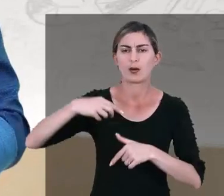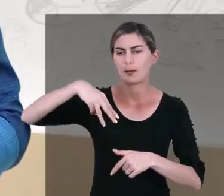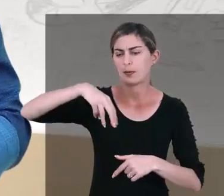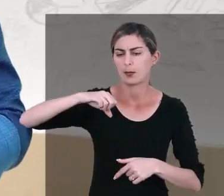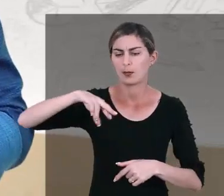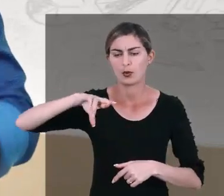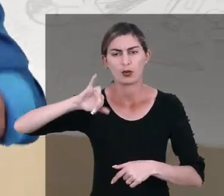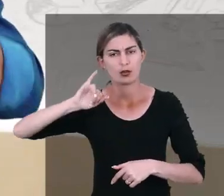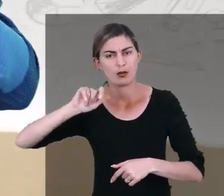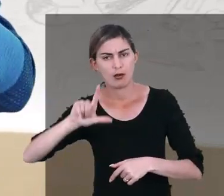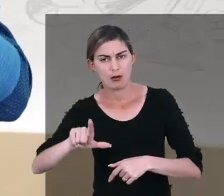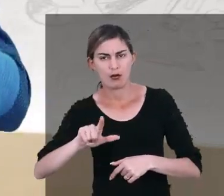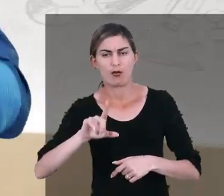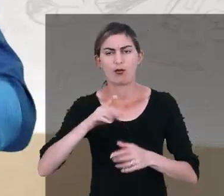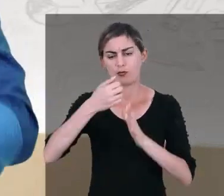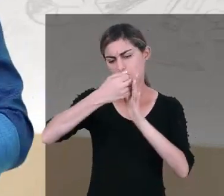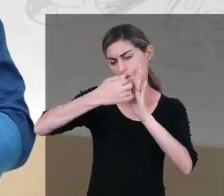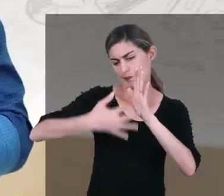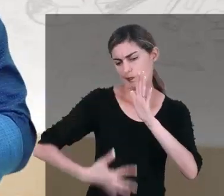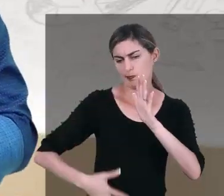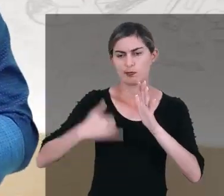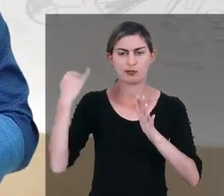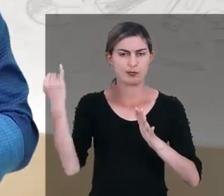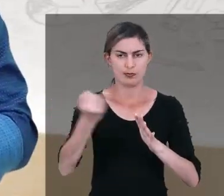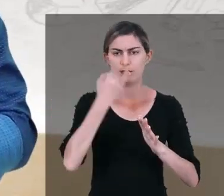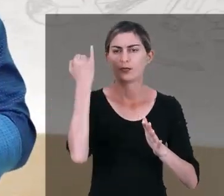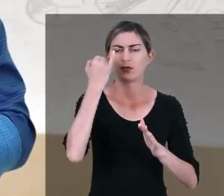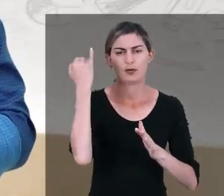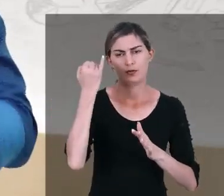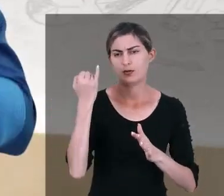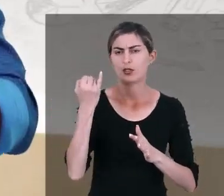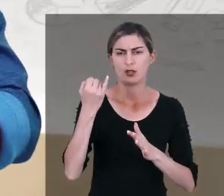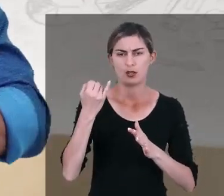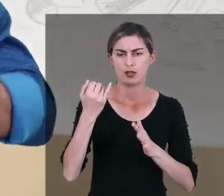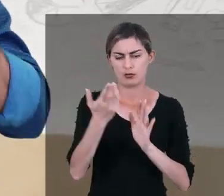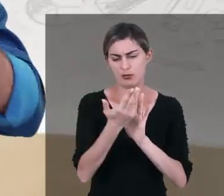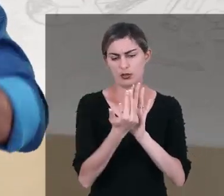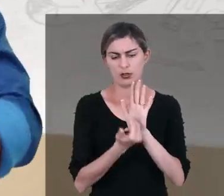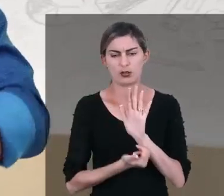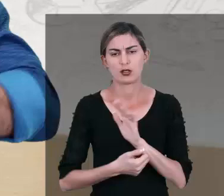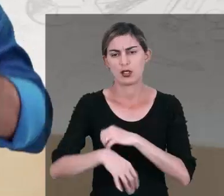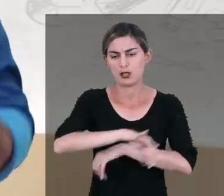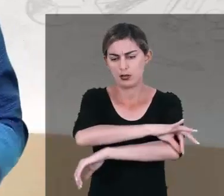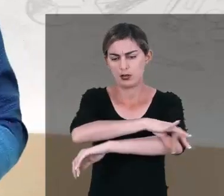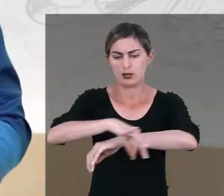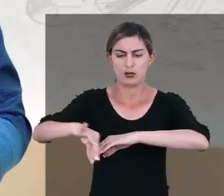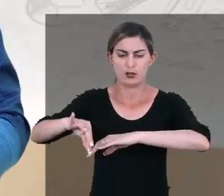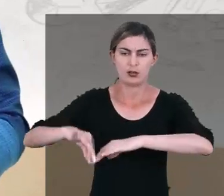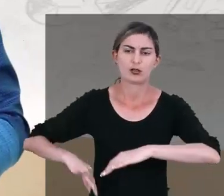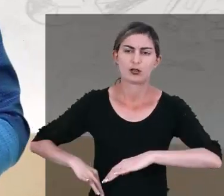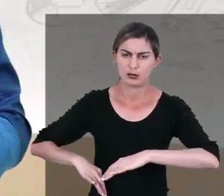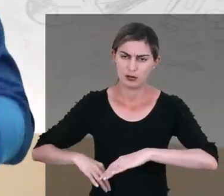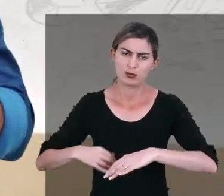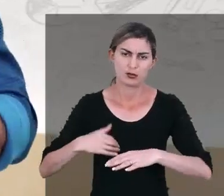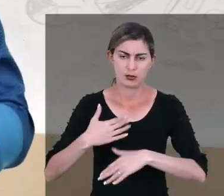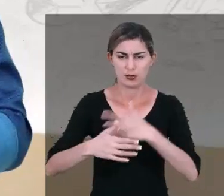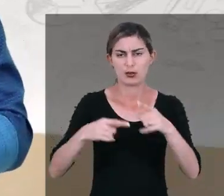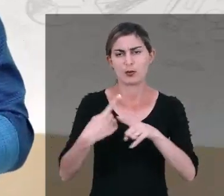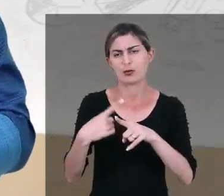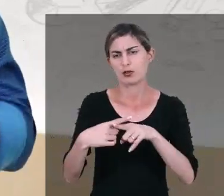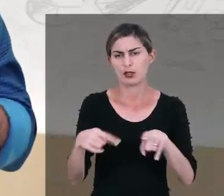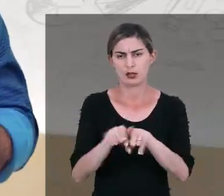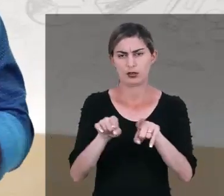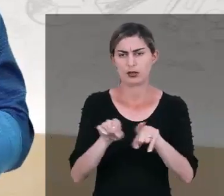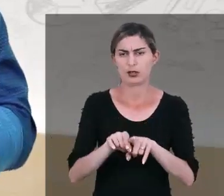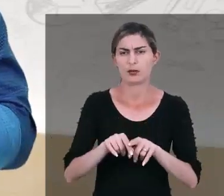memorial descritivo é sempre algo muito bom para o designer, o arquiteto desenvolver, né? Porque também desenvolve